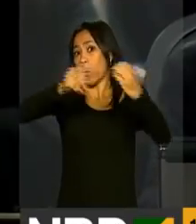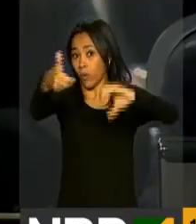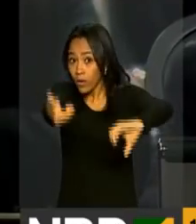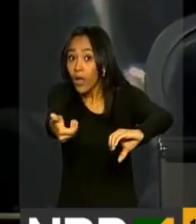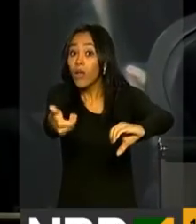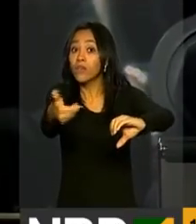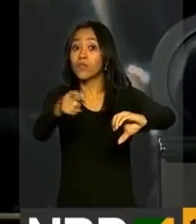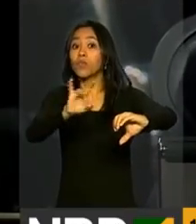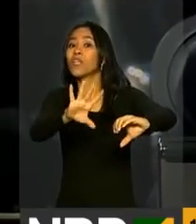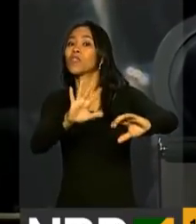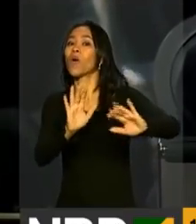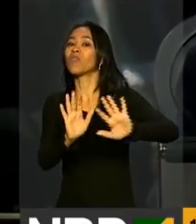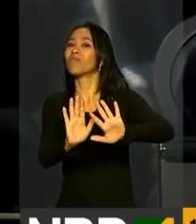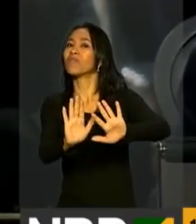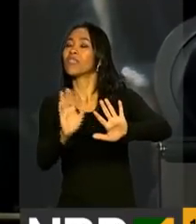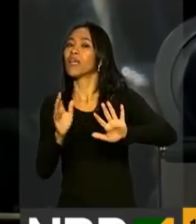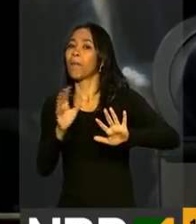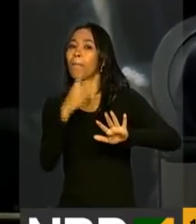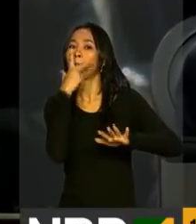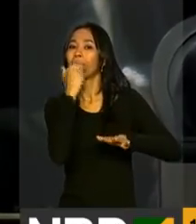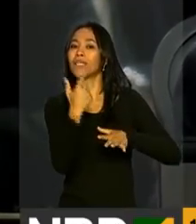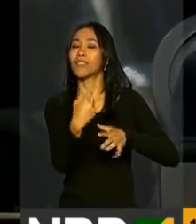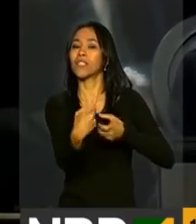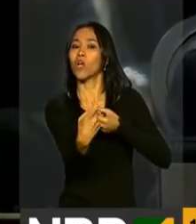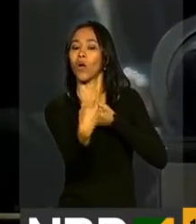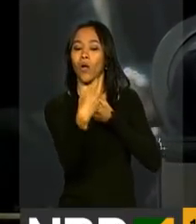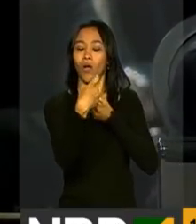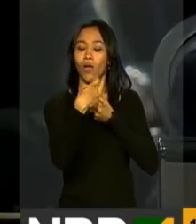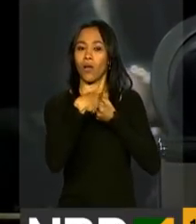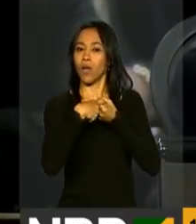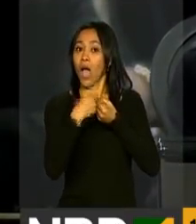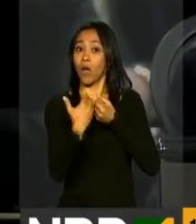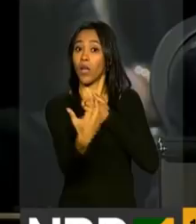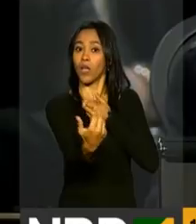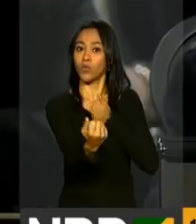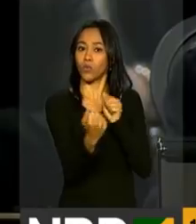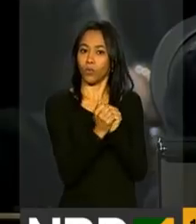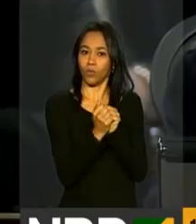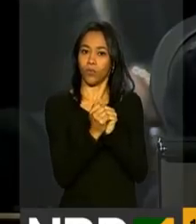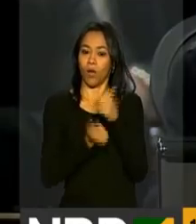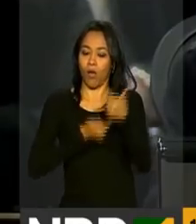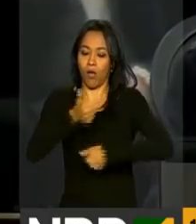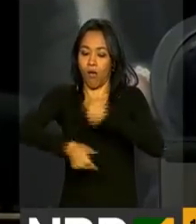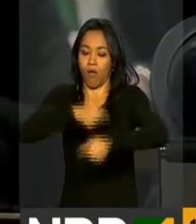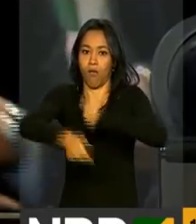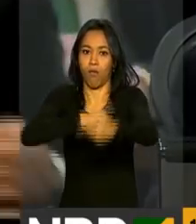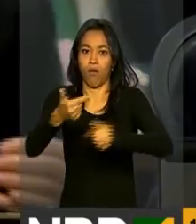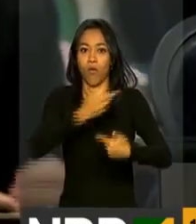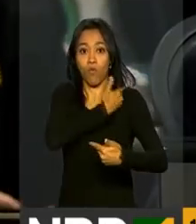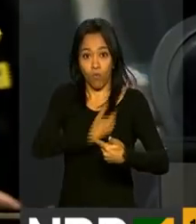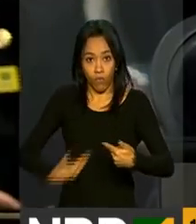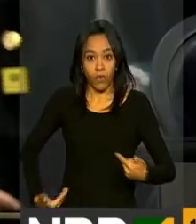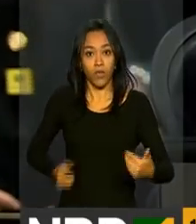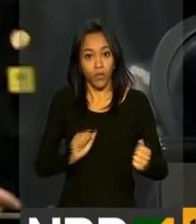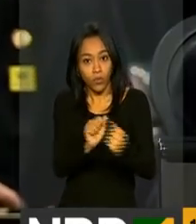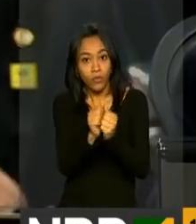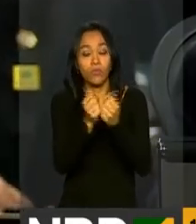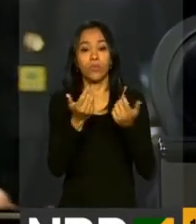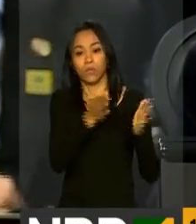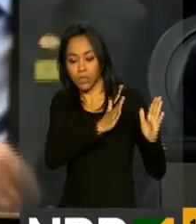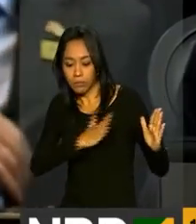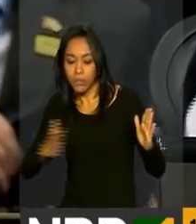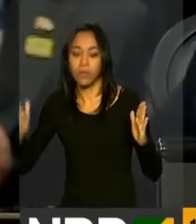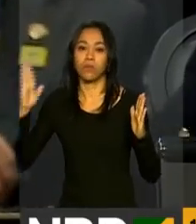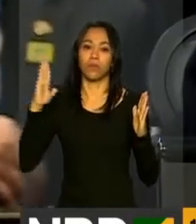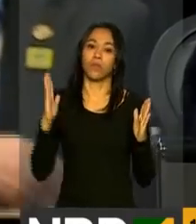deixou de ser um apêndice do poder executivo para ser um parceiro do governo portanto nós governamos juntos ao longo desse período todo